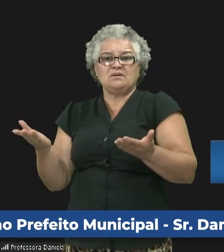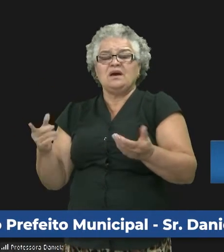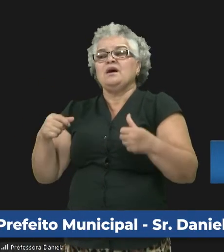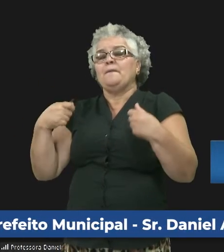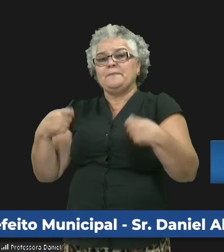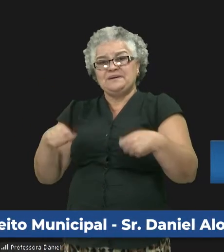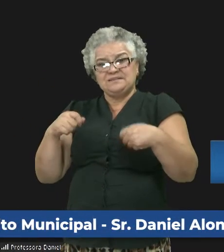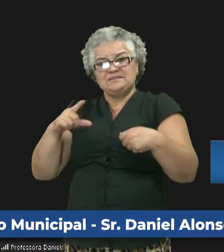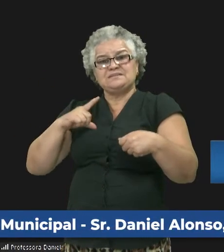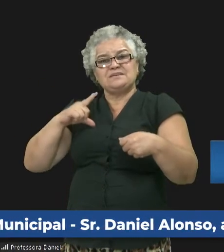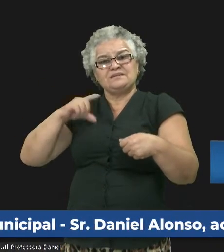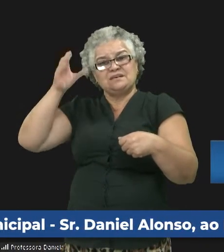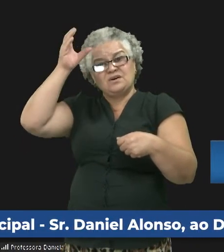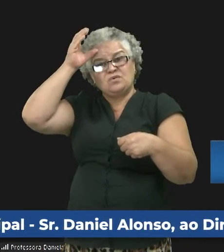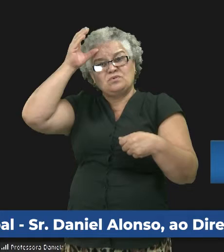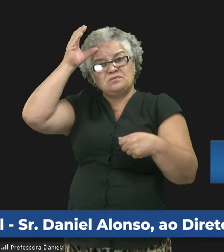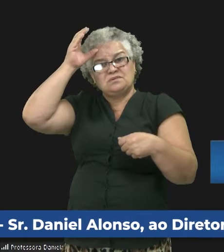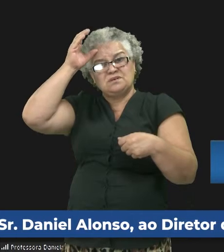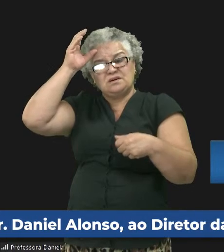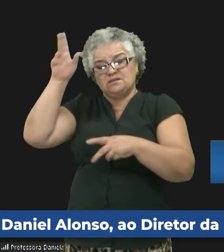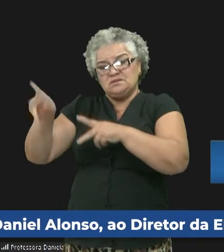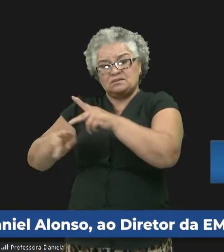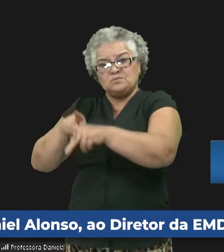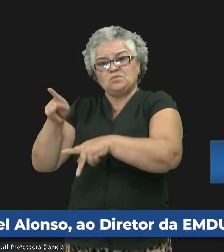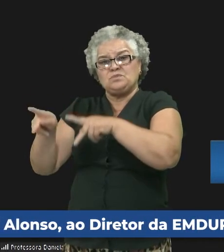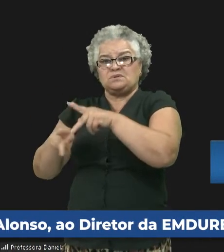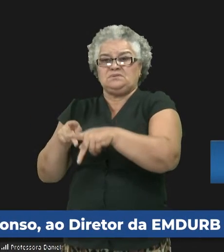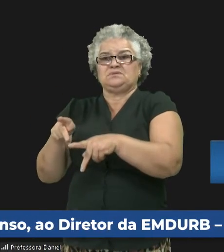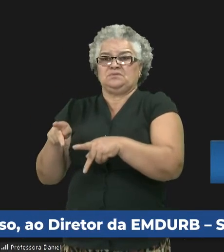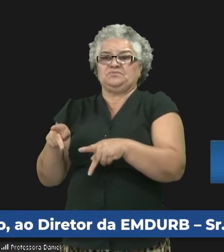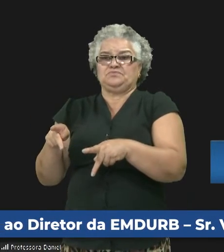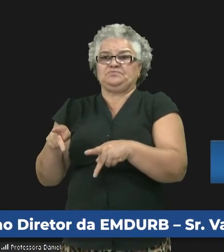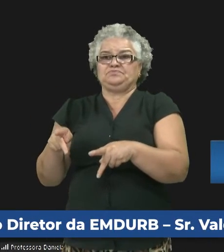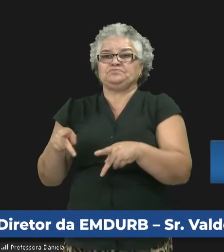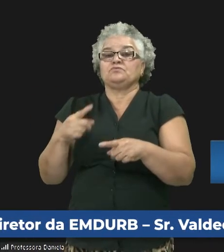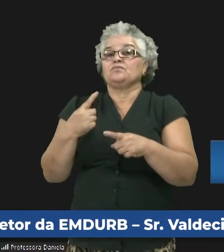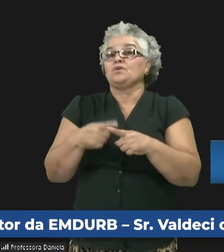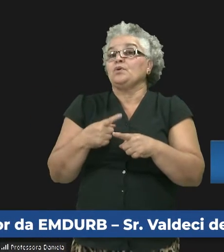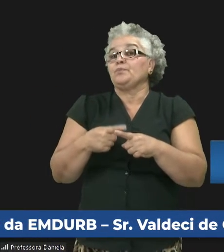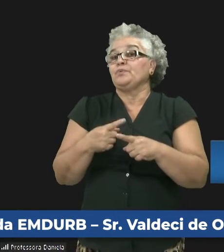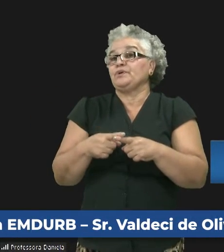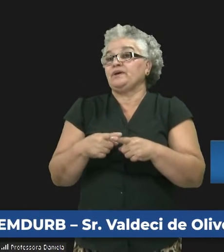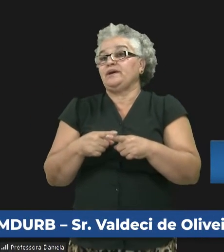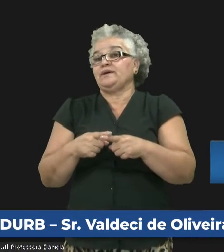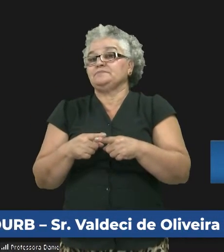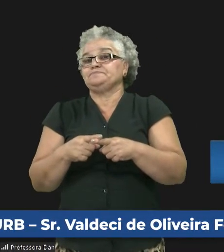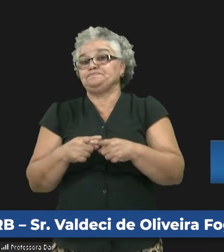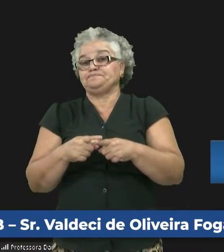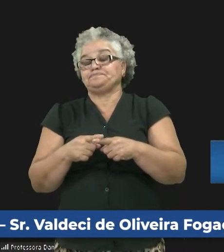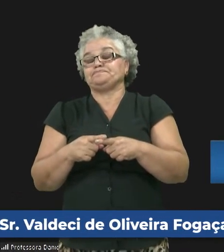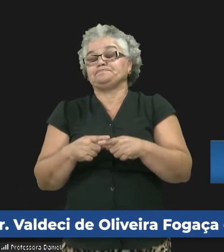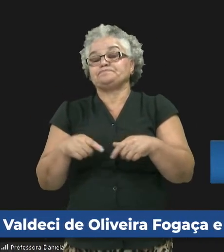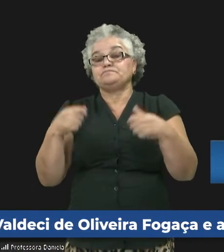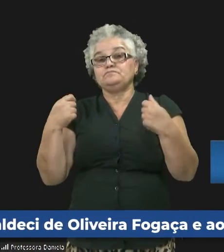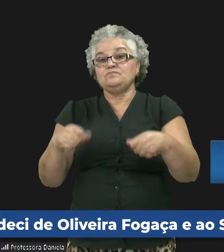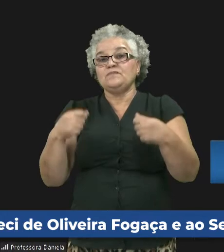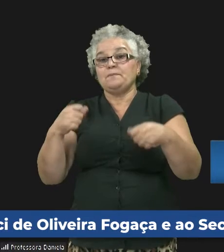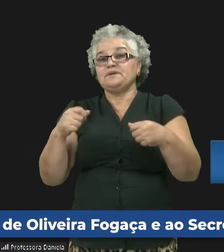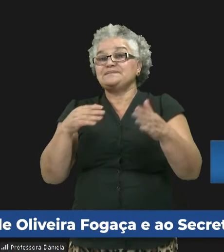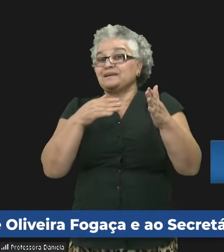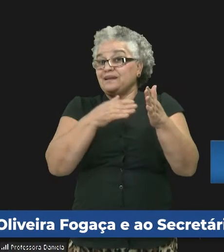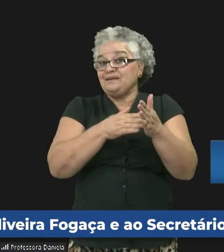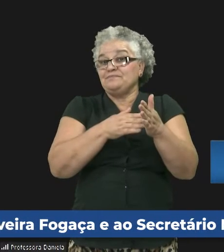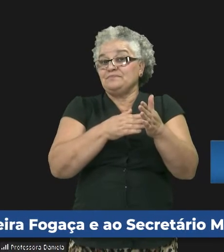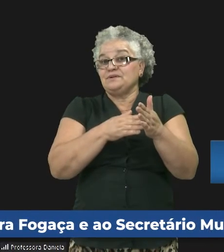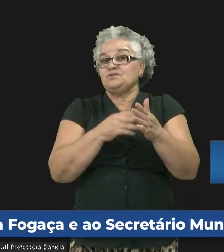da população. Na verdade, nós, dentro da via pública, tem um certo limite de velocidade, mas a gente